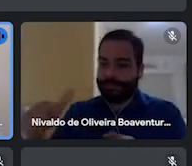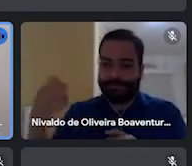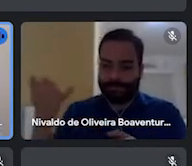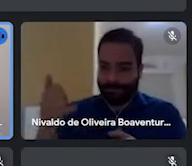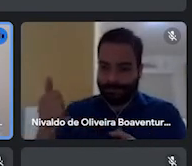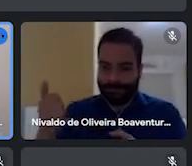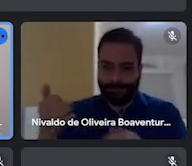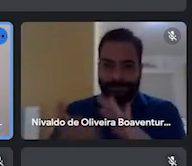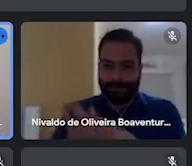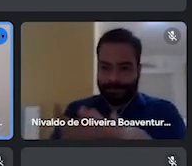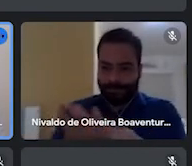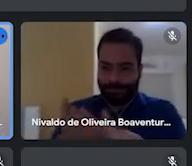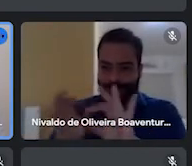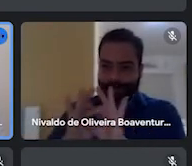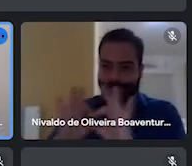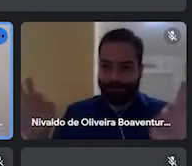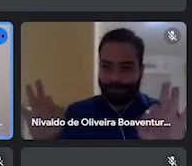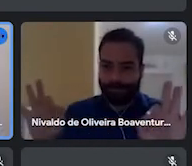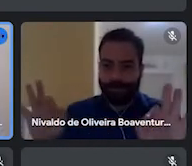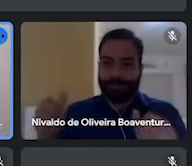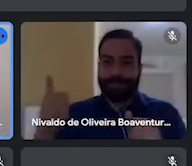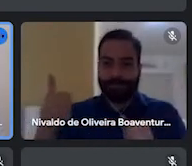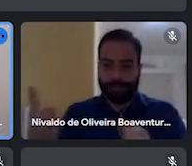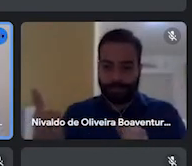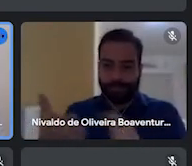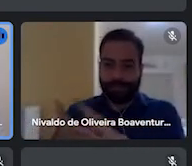se está ok.